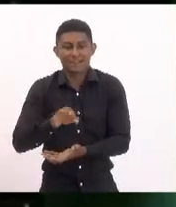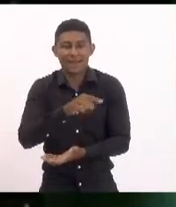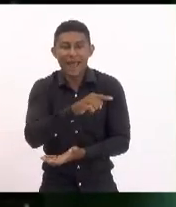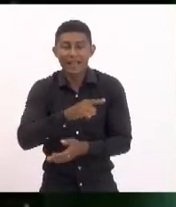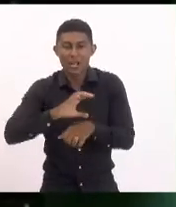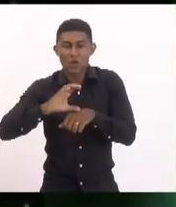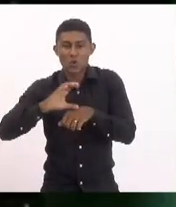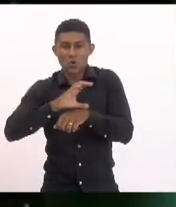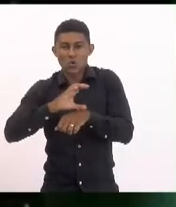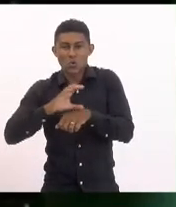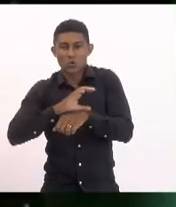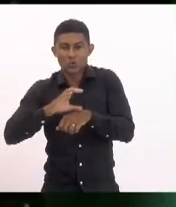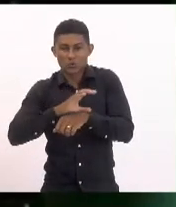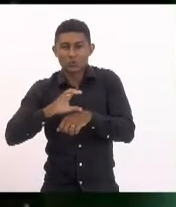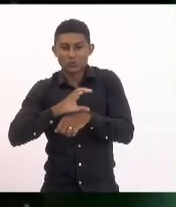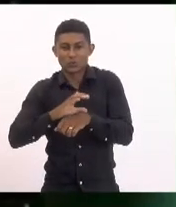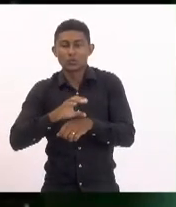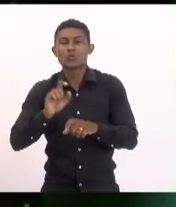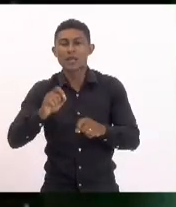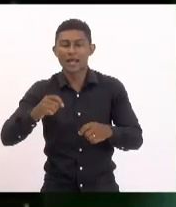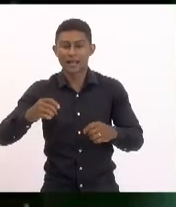em uma universidade de São Paulo.